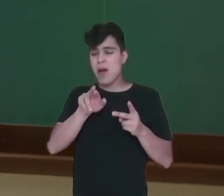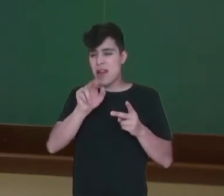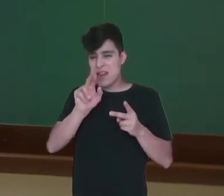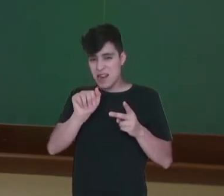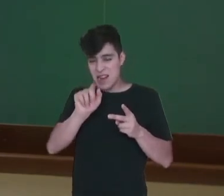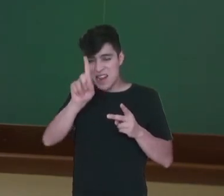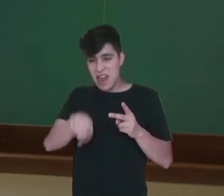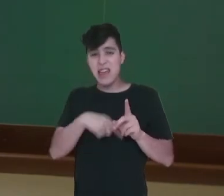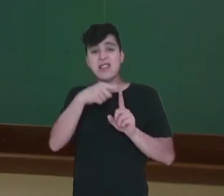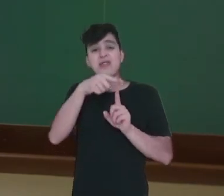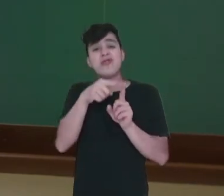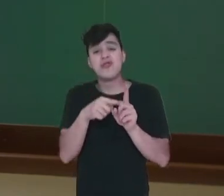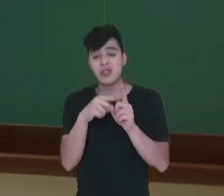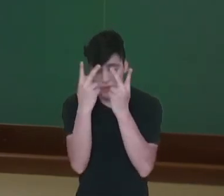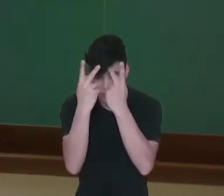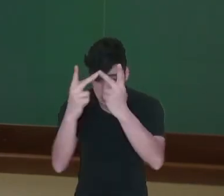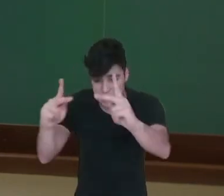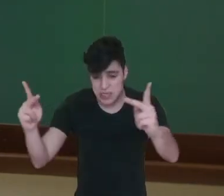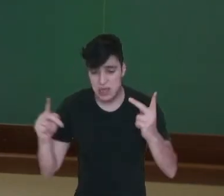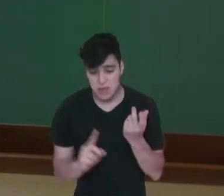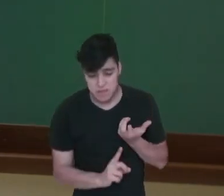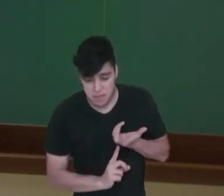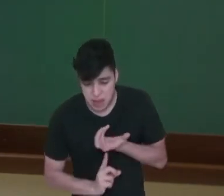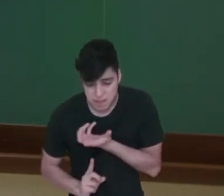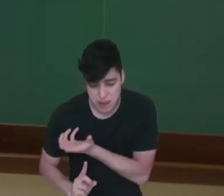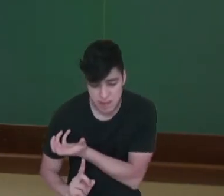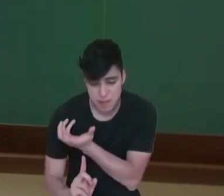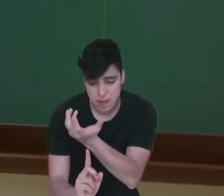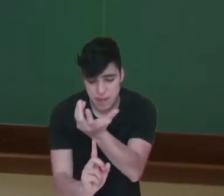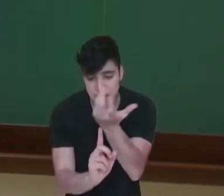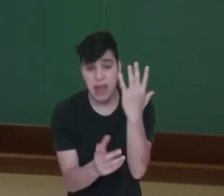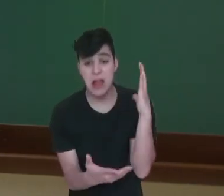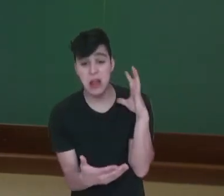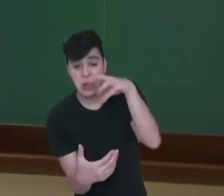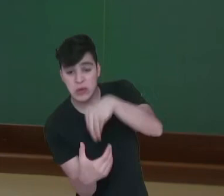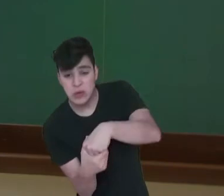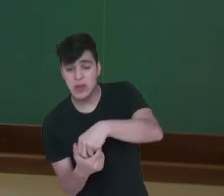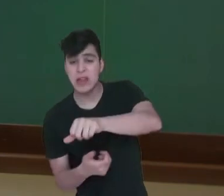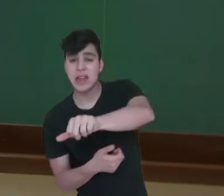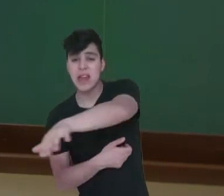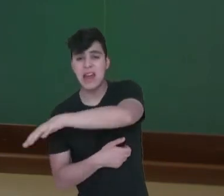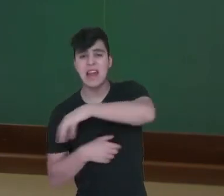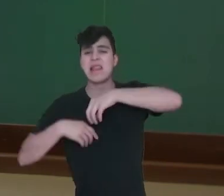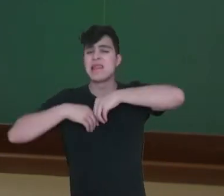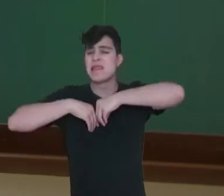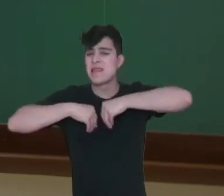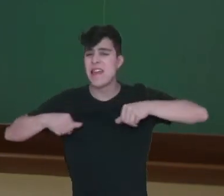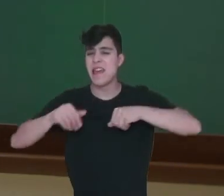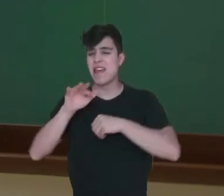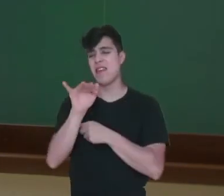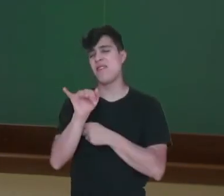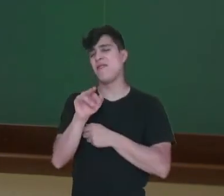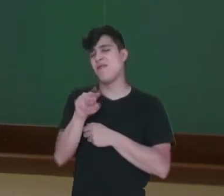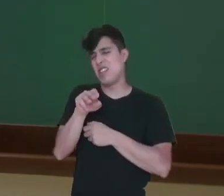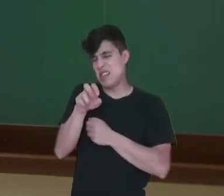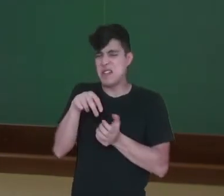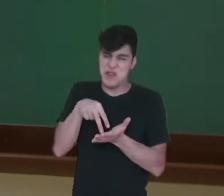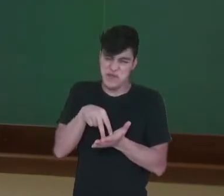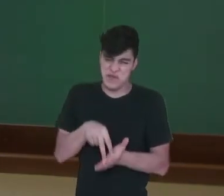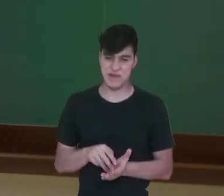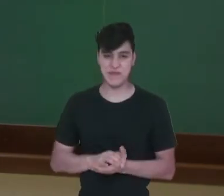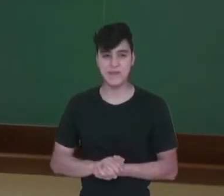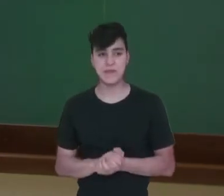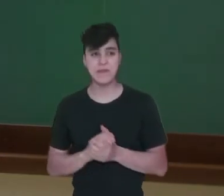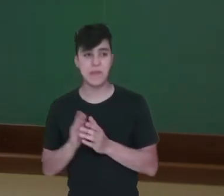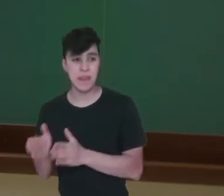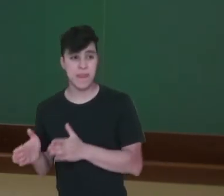exemplos dessas espécies presentes nessa área aqui de floresta amazônica chamada de mata de terra firme. E aqui nós vamos ter